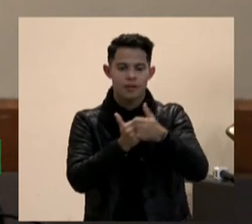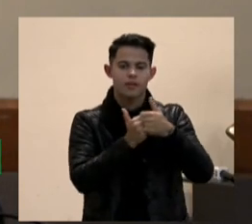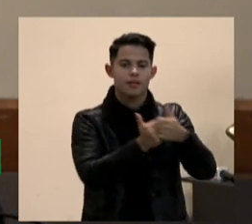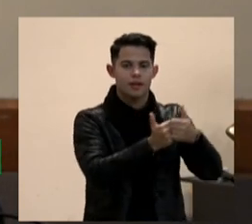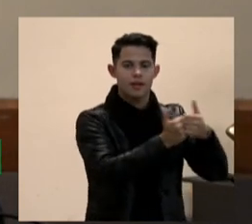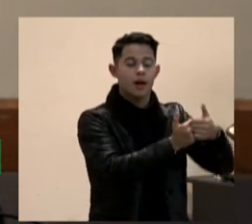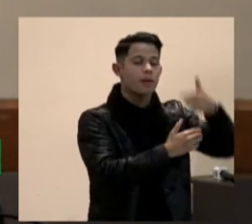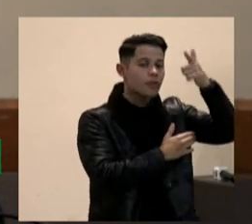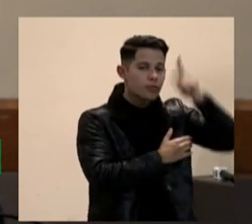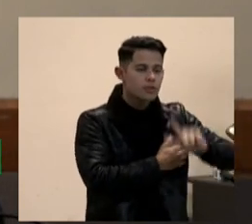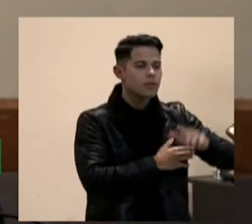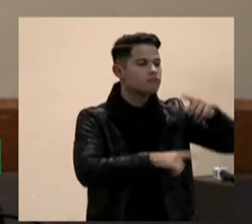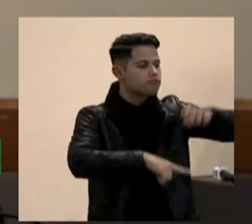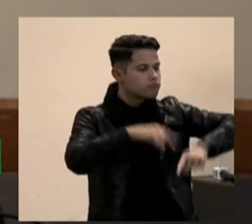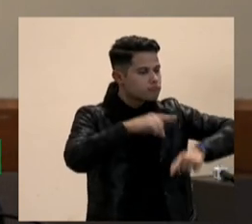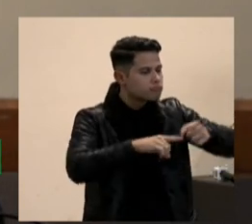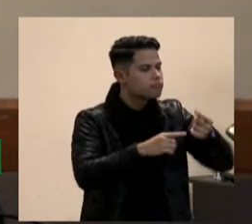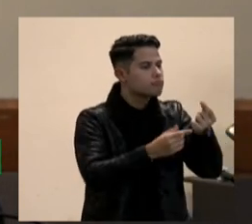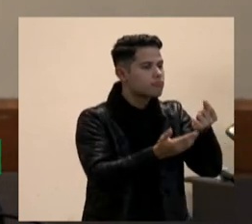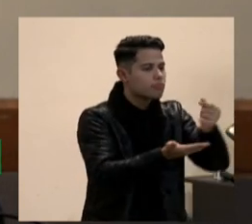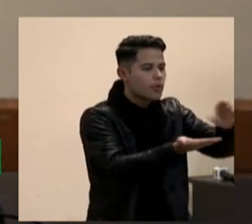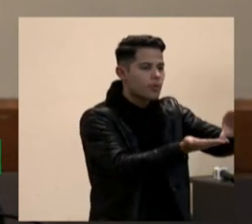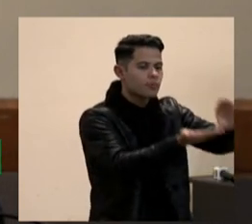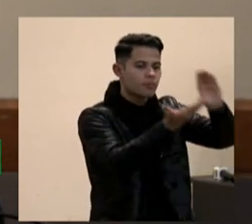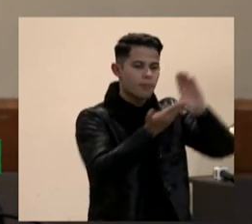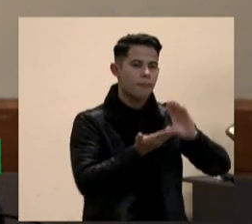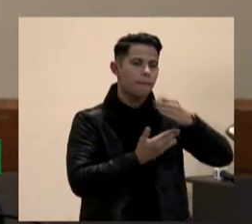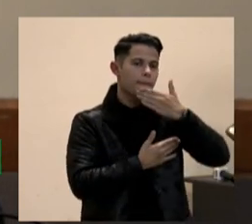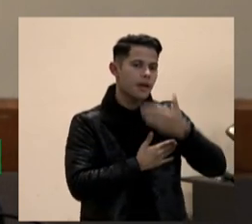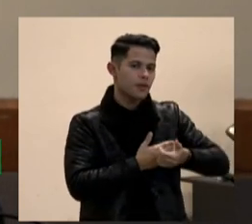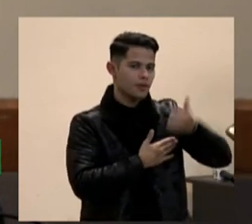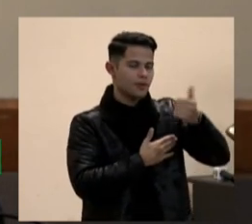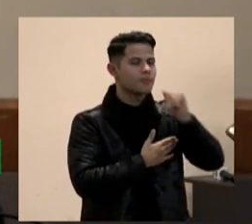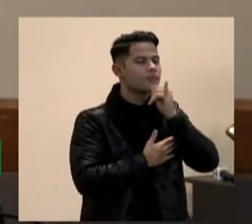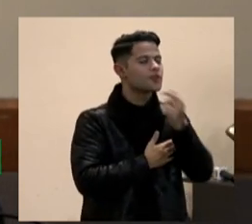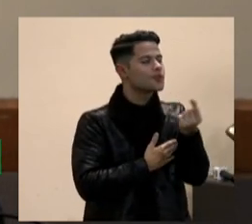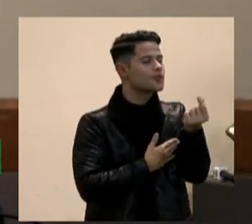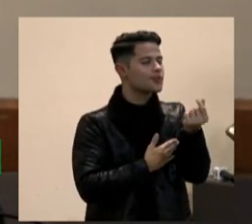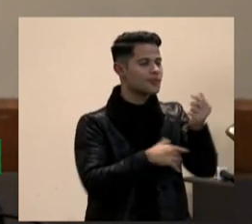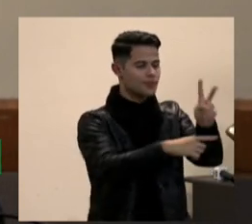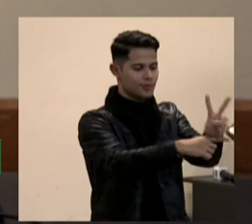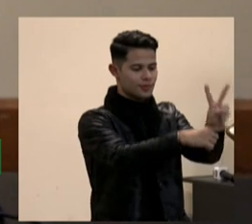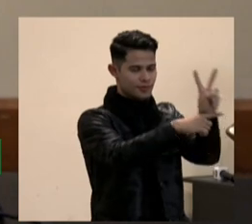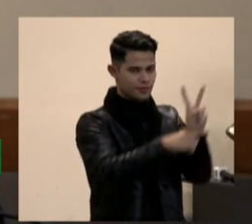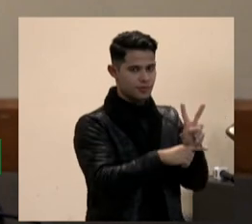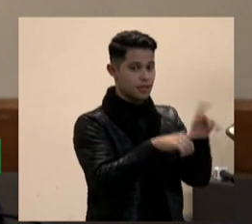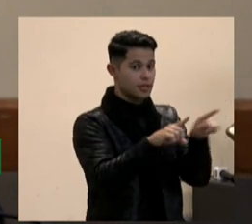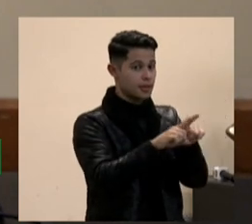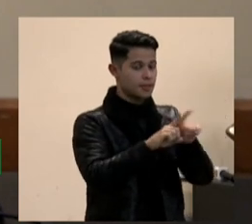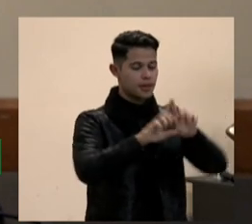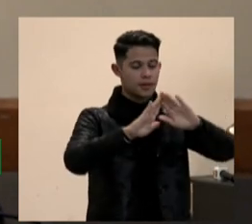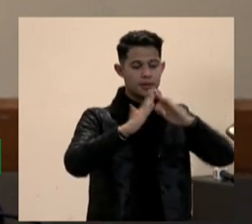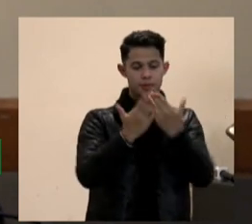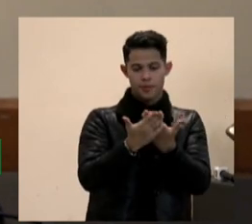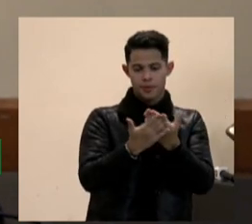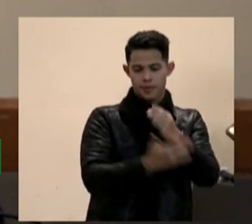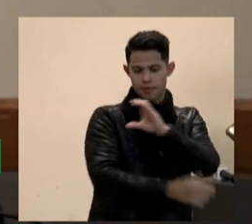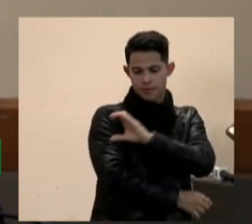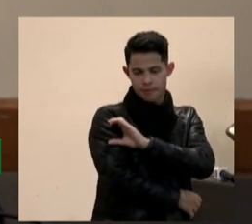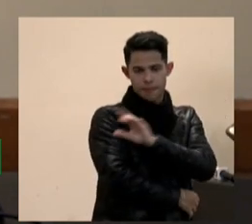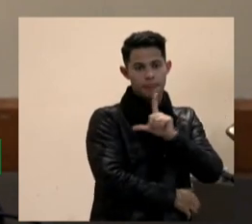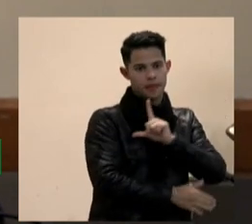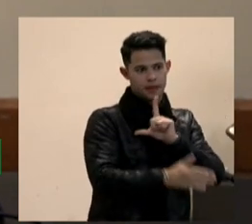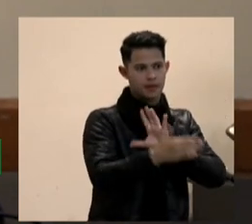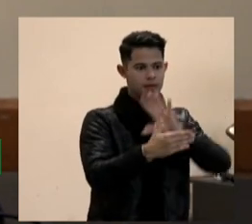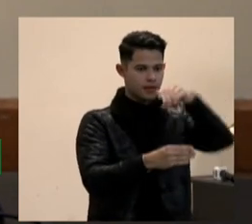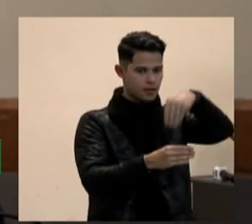mais recursos, né? A Rita chamou muita atenção aqui para a questão do financiamento. No caso da creche, há um discurso muito forte,